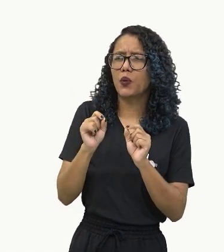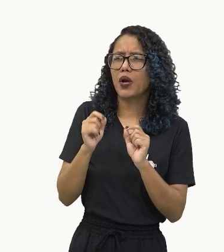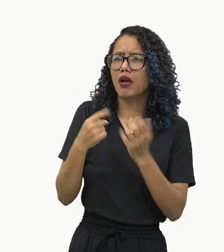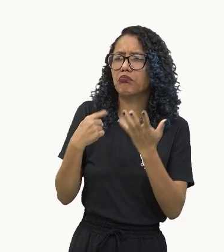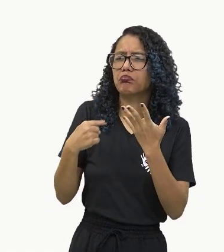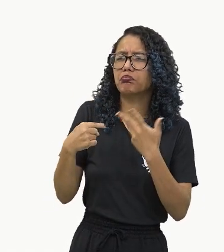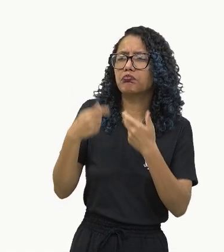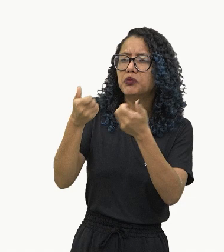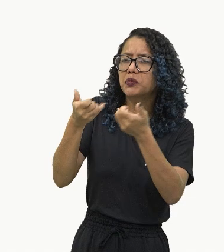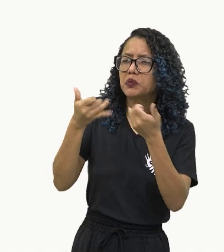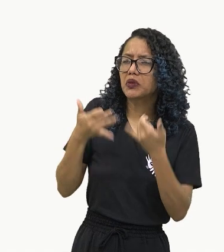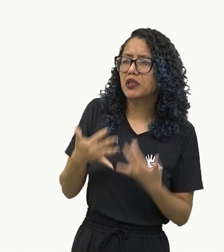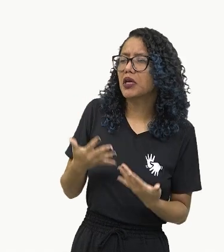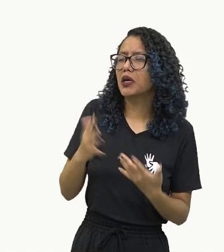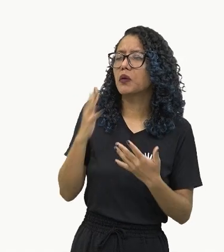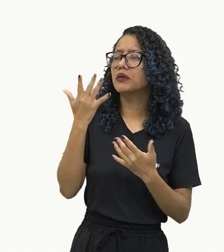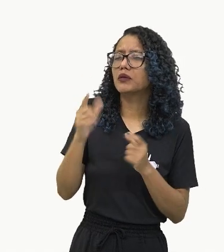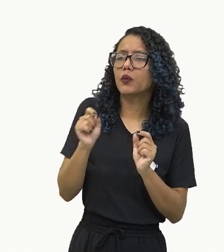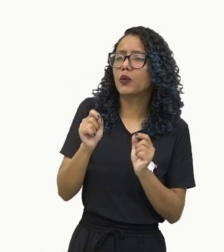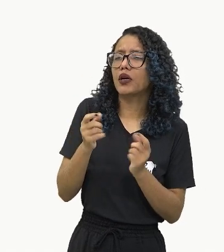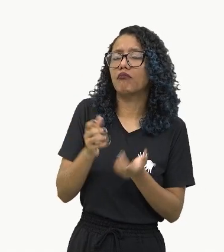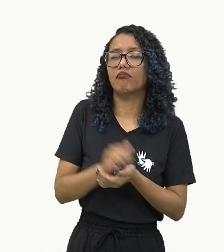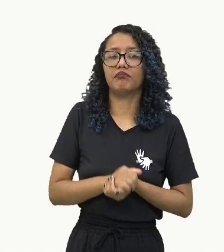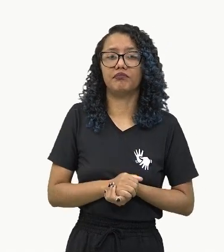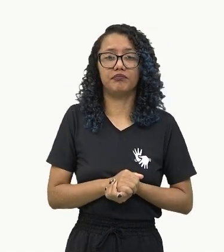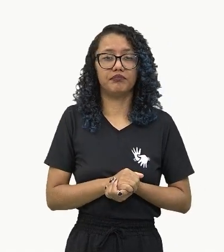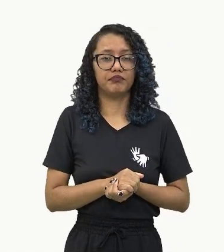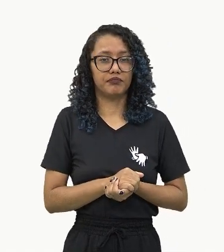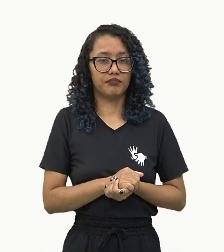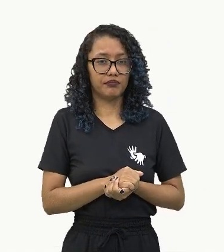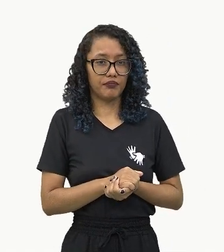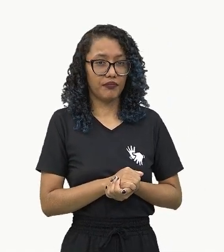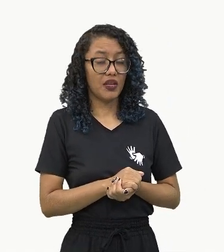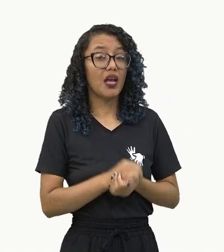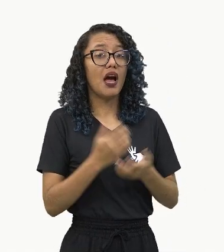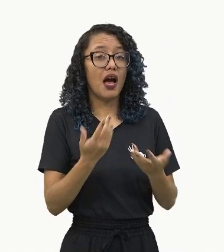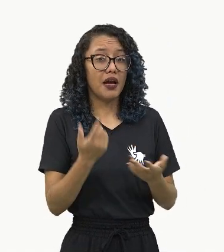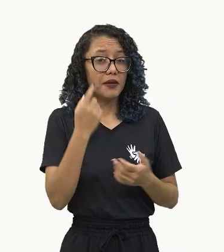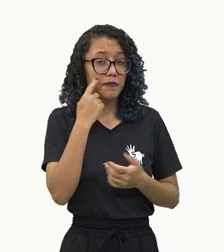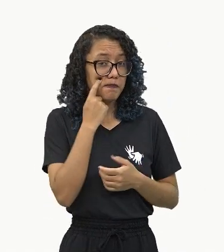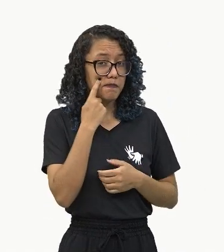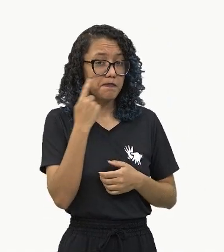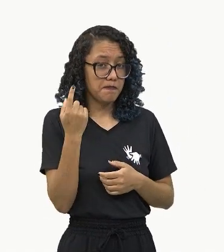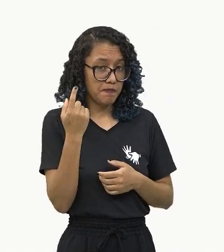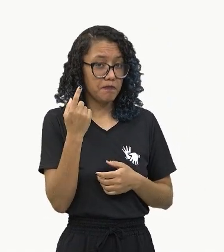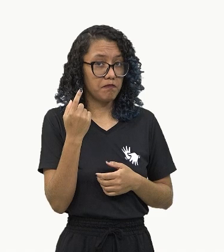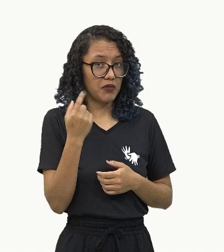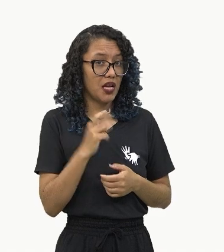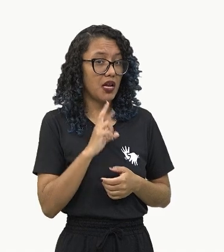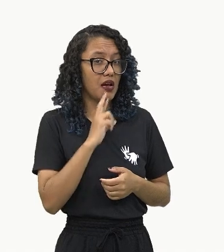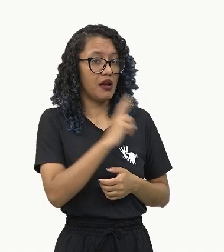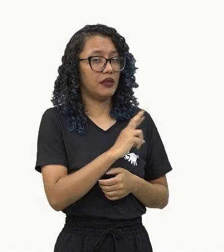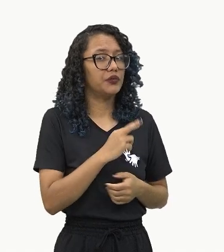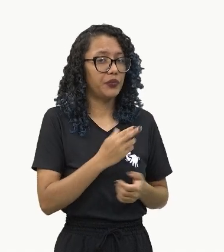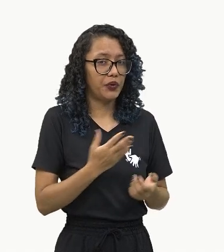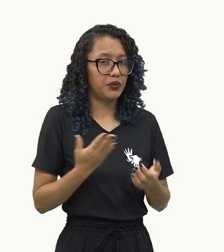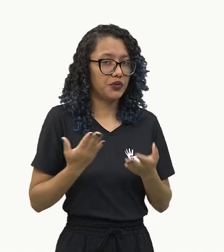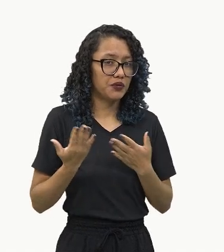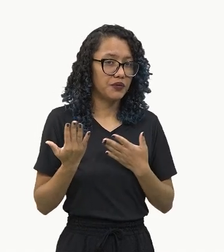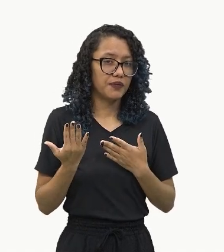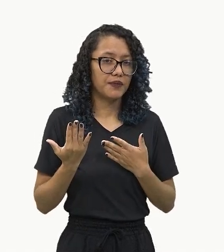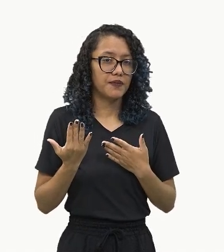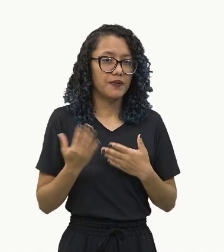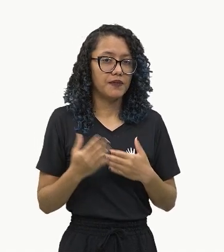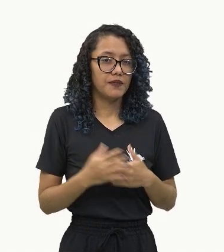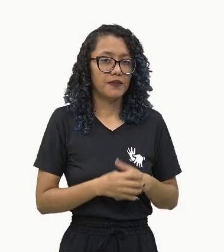Cuéntame tu dificuldade. Aí ele diz, olha, he dicho esta manhã a mi jefe que necessito ganhar um pouco mais por el serviço